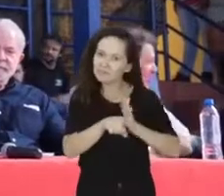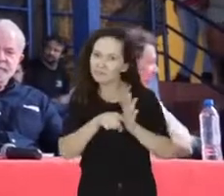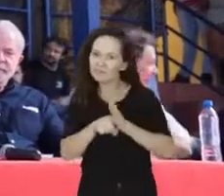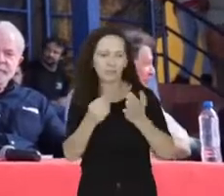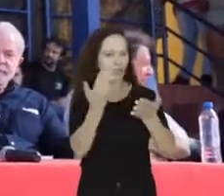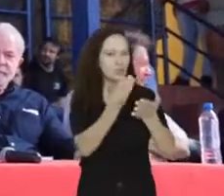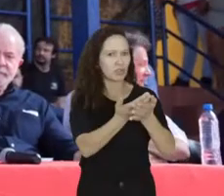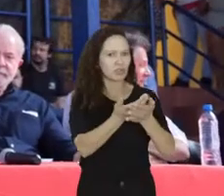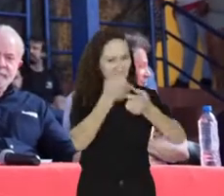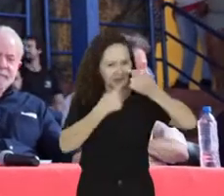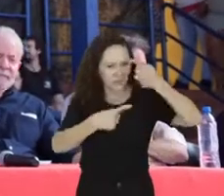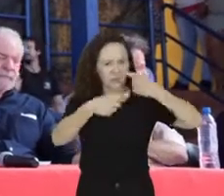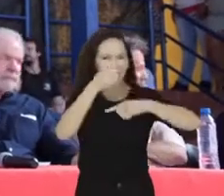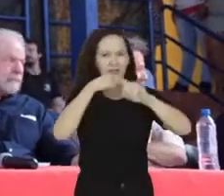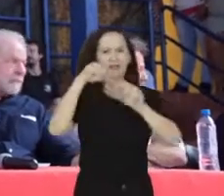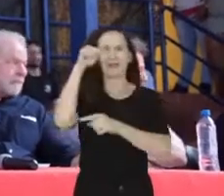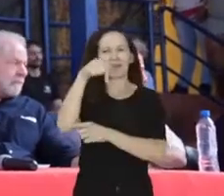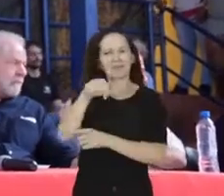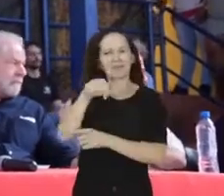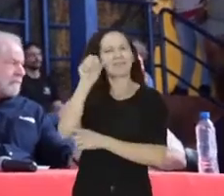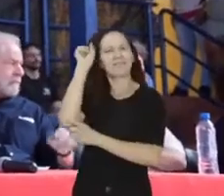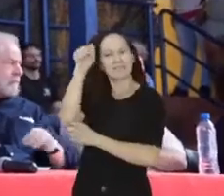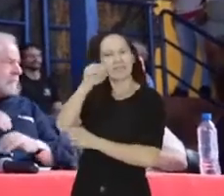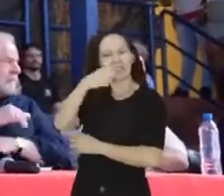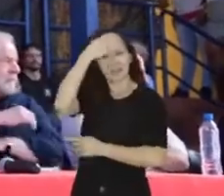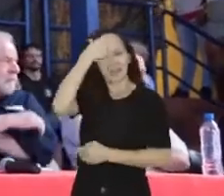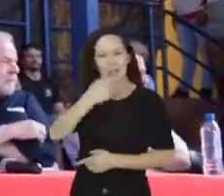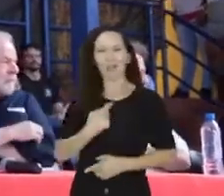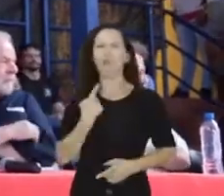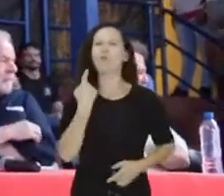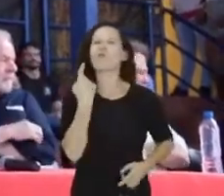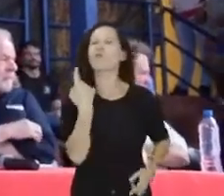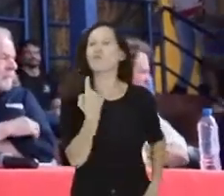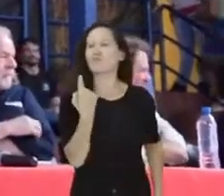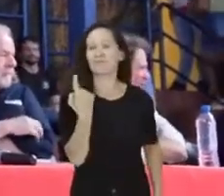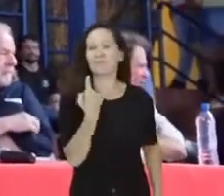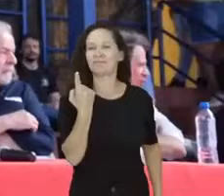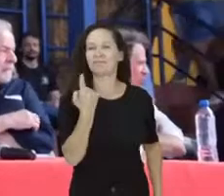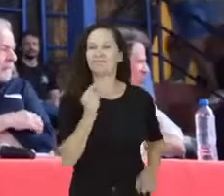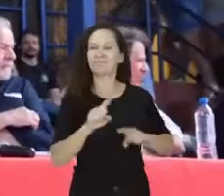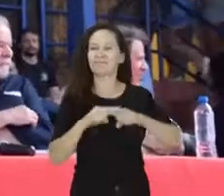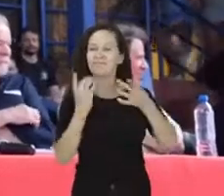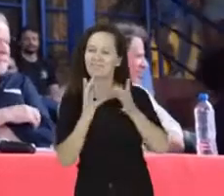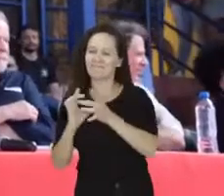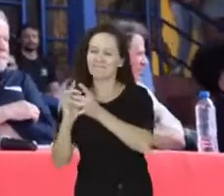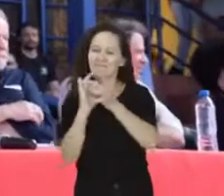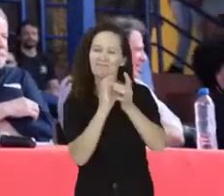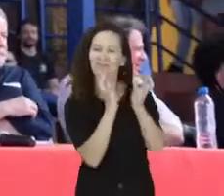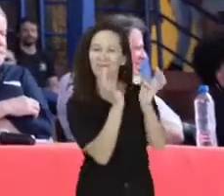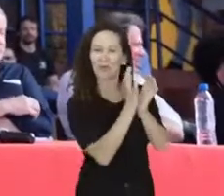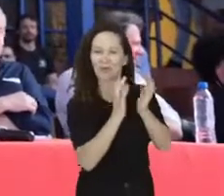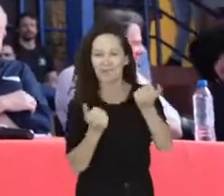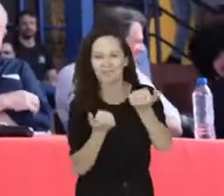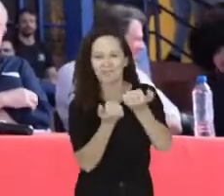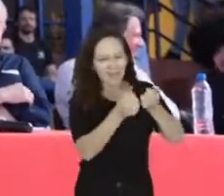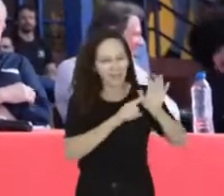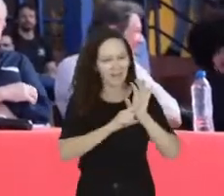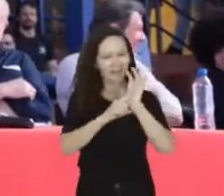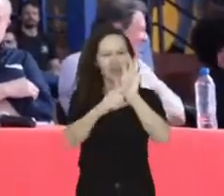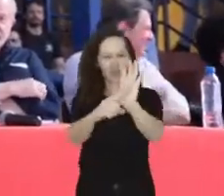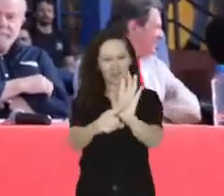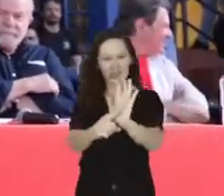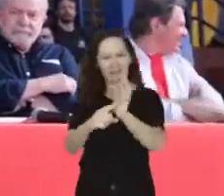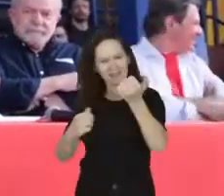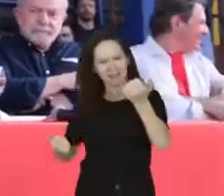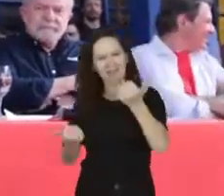aqui. Eu sou um indivíduo só, mas junto com esse grupo e com um apoio institucional de pessoas